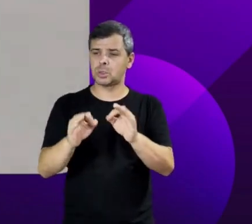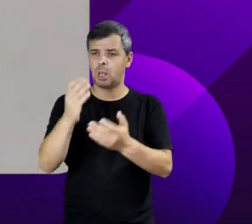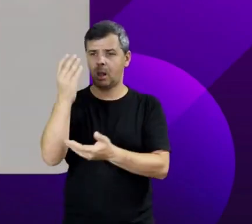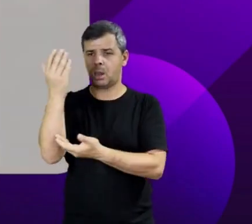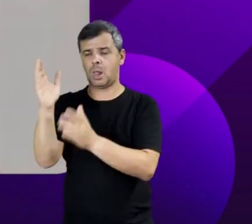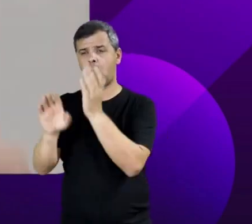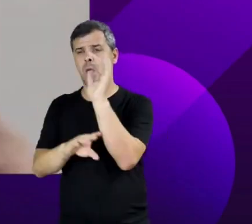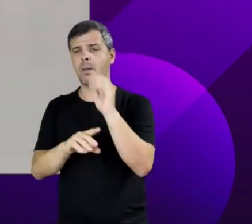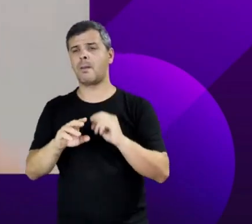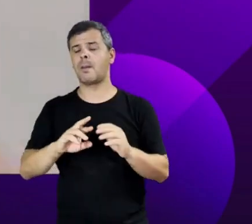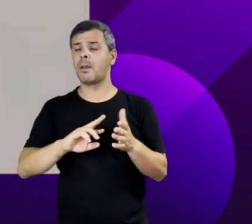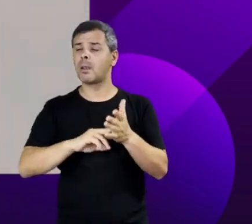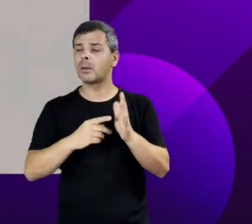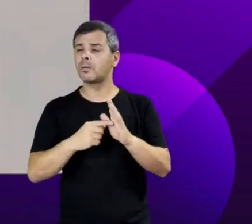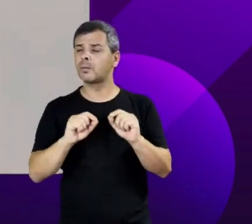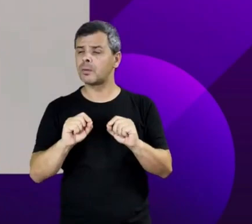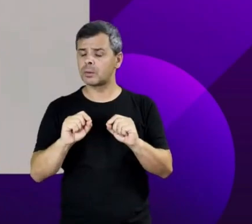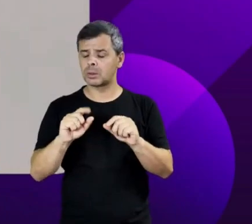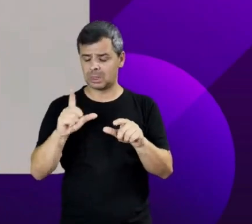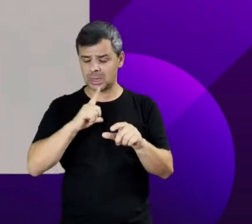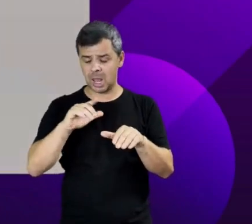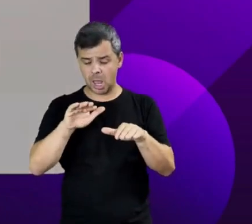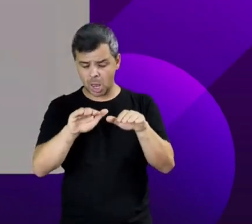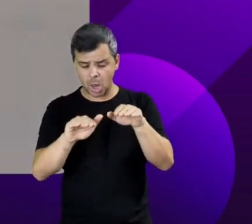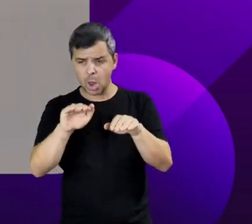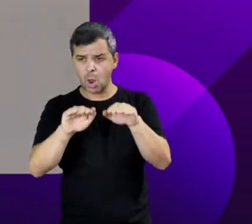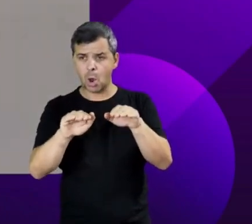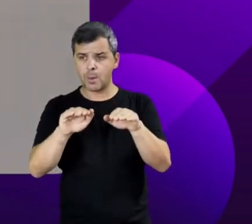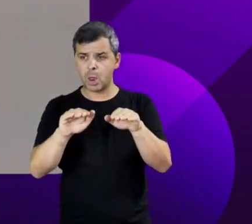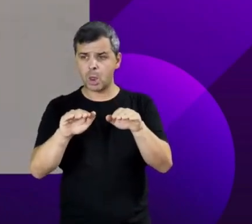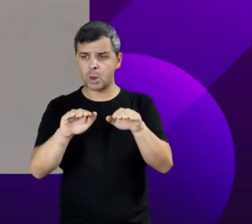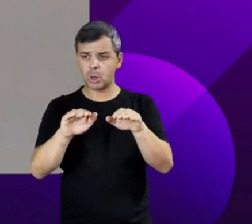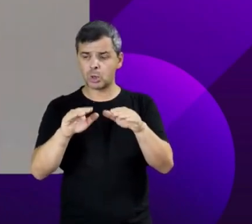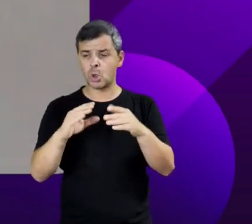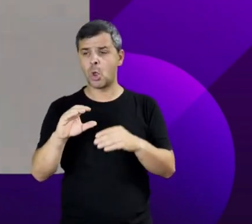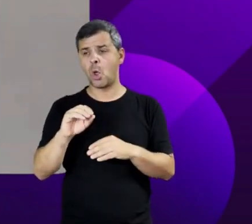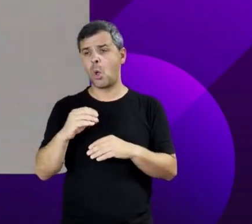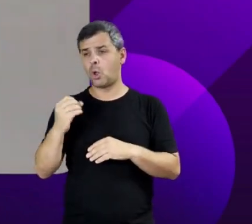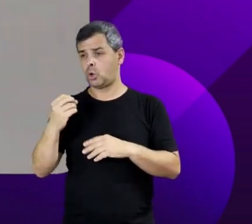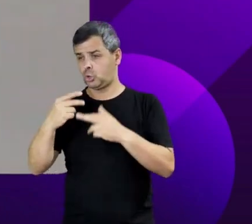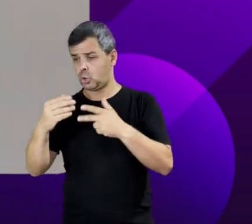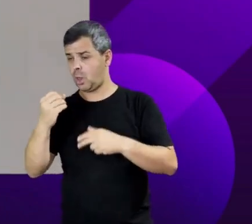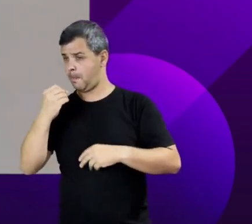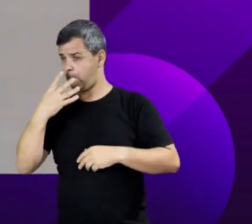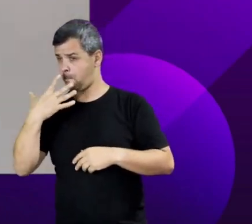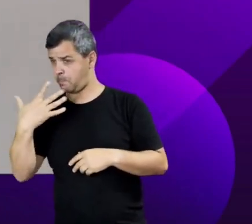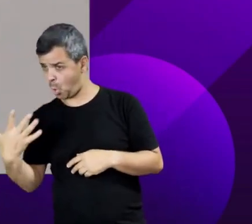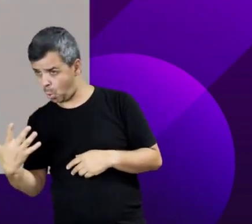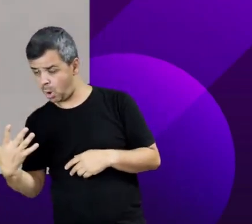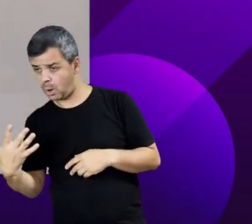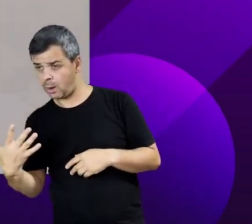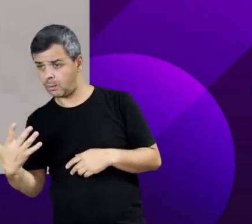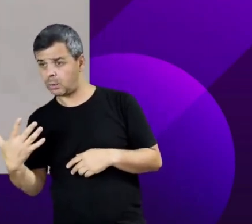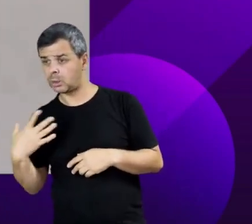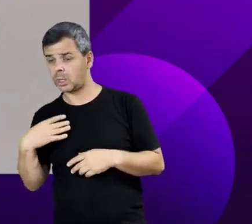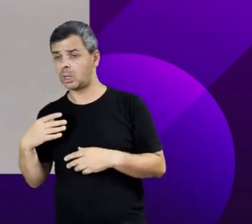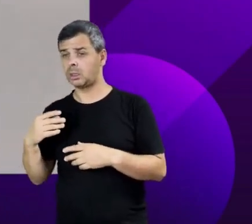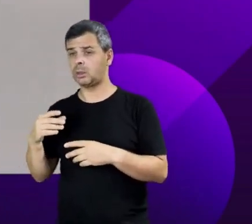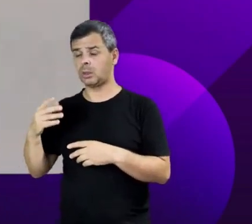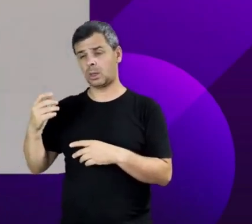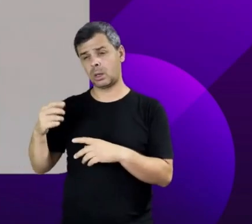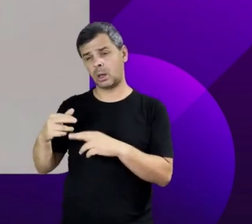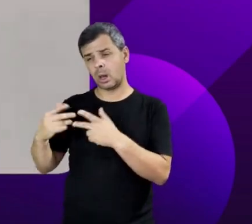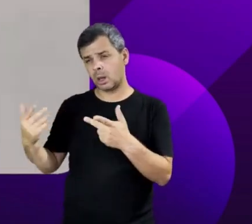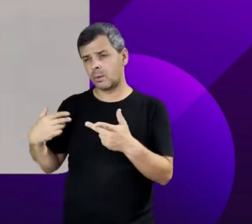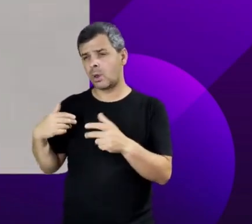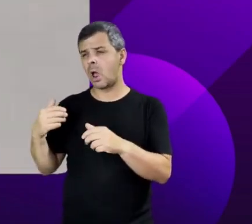ou seja, que haja um equilíbrio entre o ônus, e quem se beneficia de fato, né, com